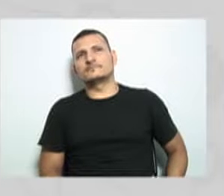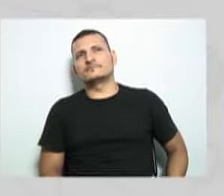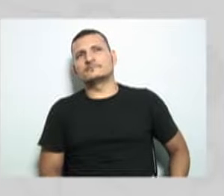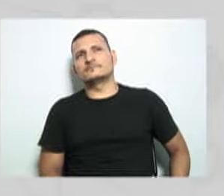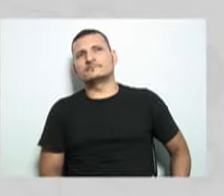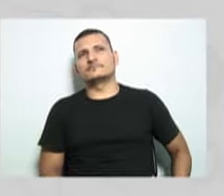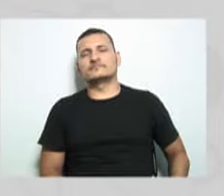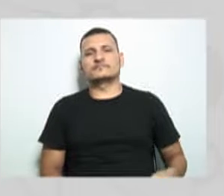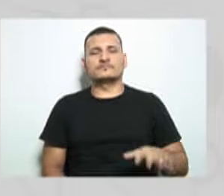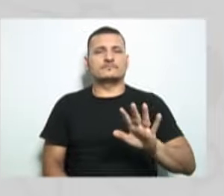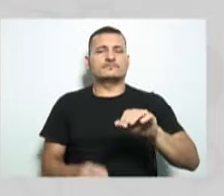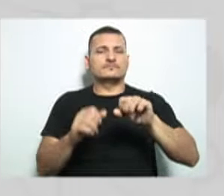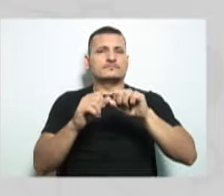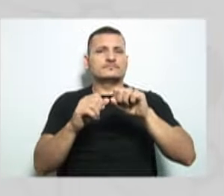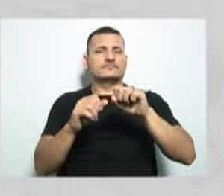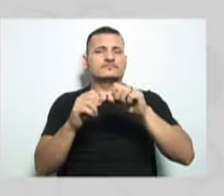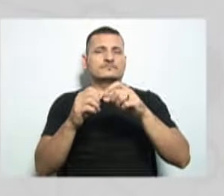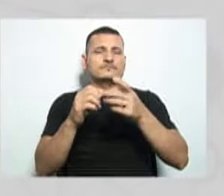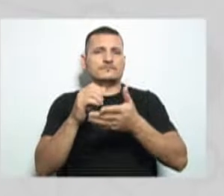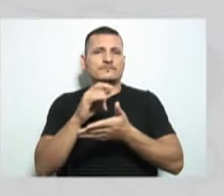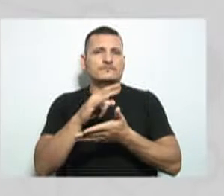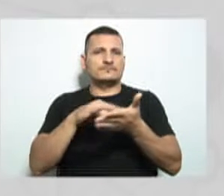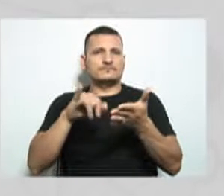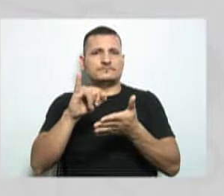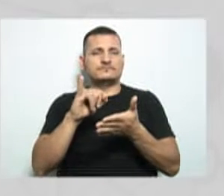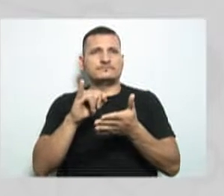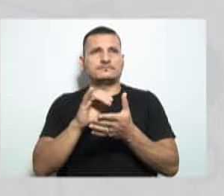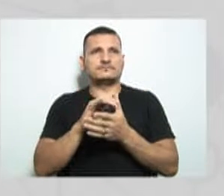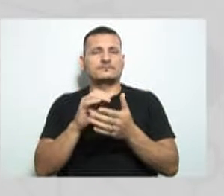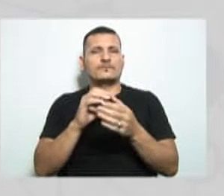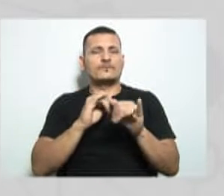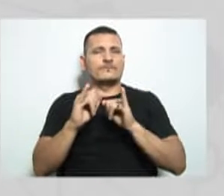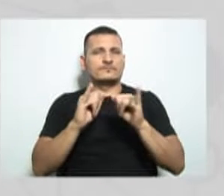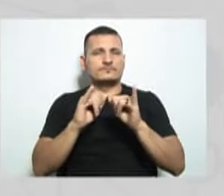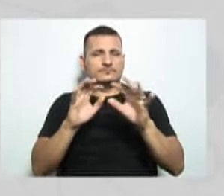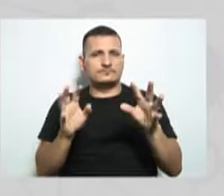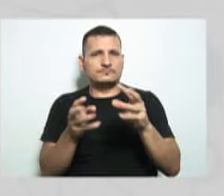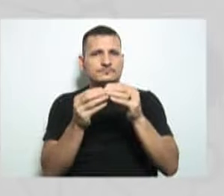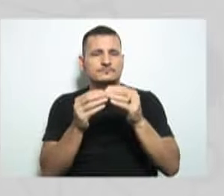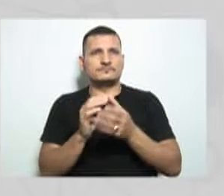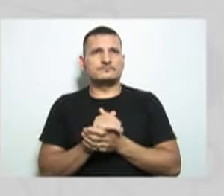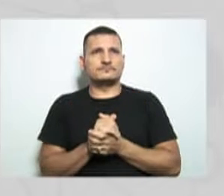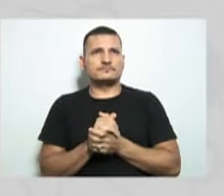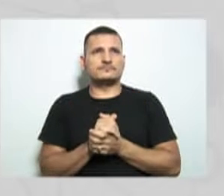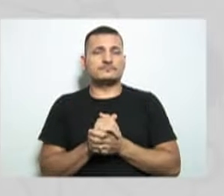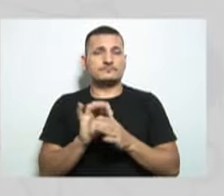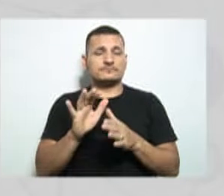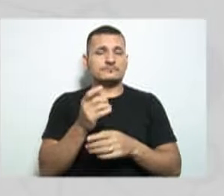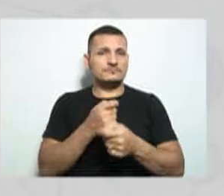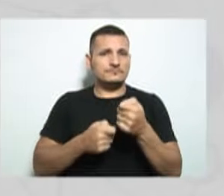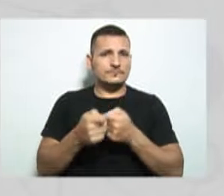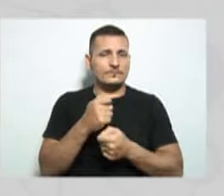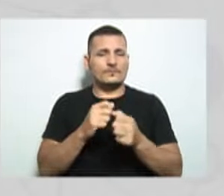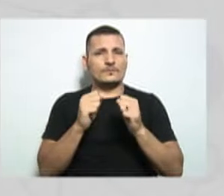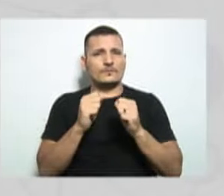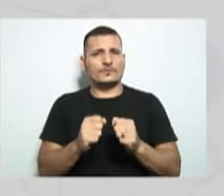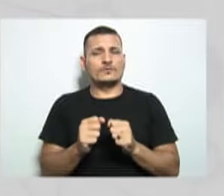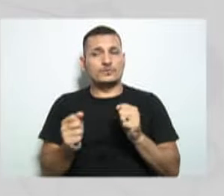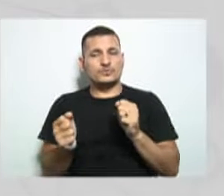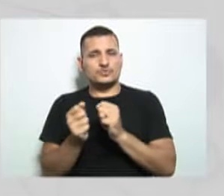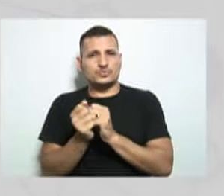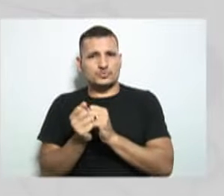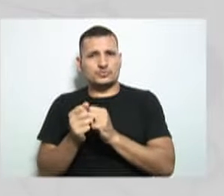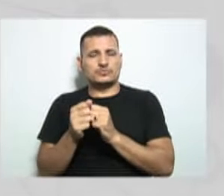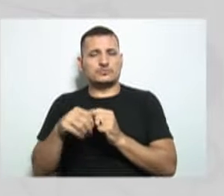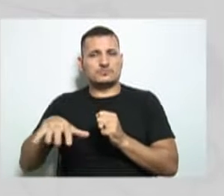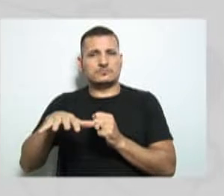Com o sistema de inventário permanente, mais uma informação que ficou só para completar. Assim, a administração poderá obter, junto à contabilidade,